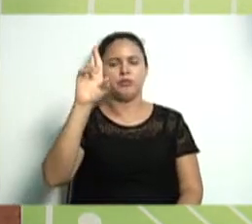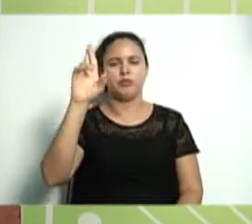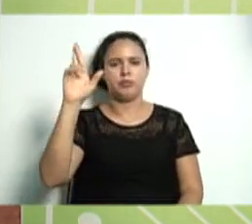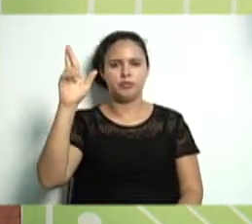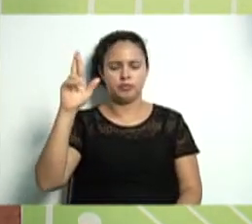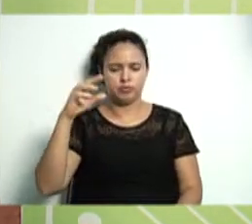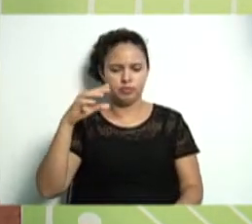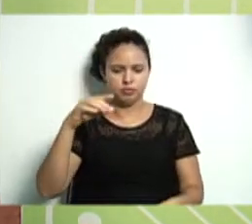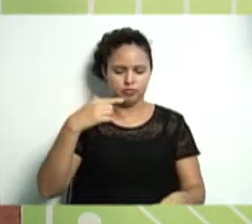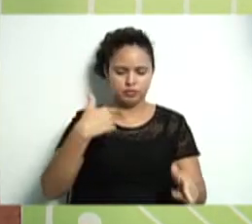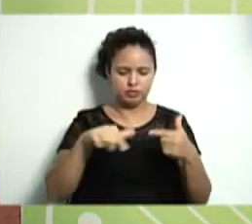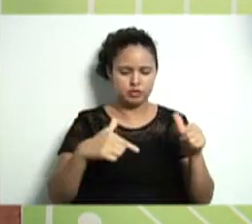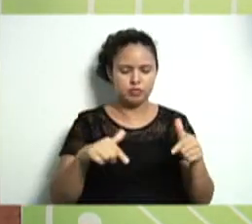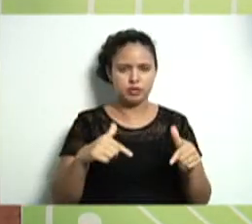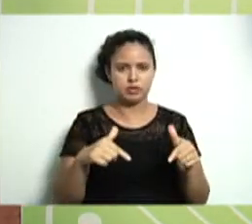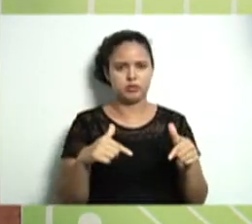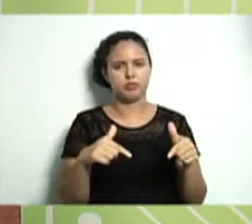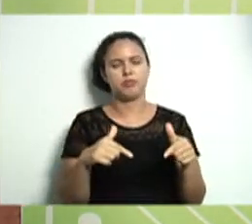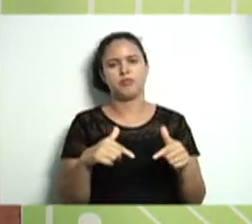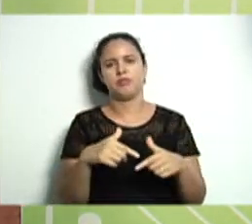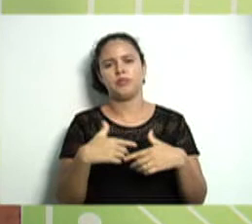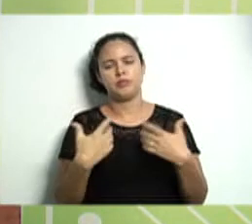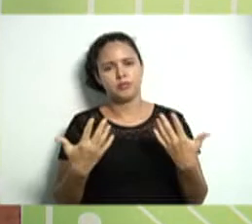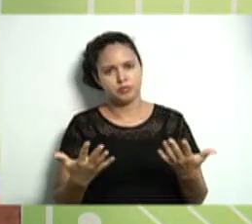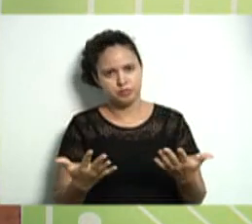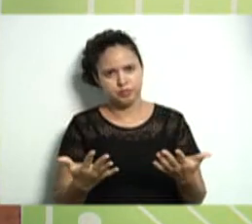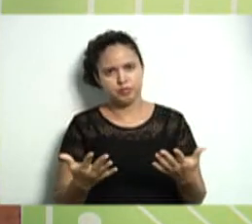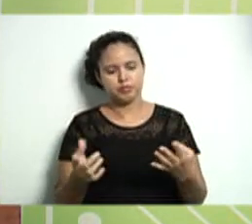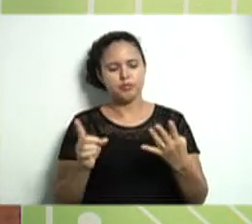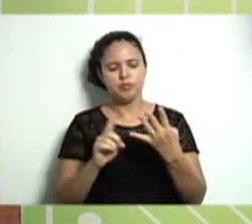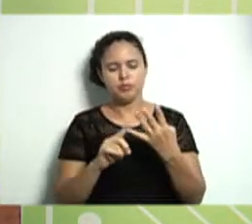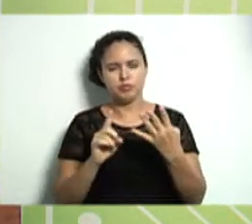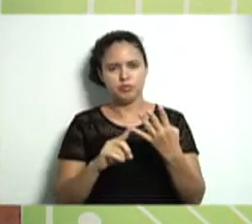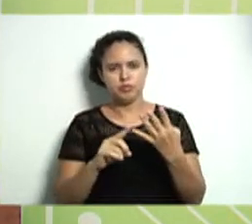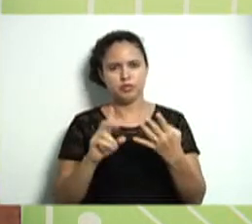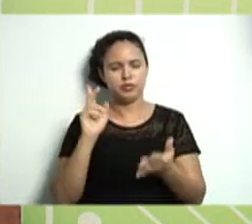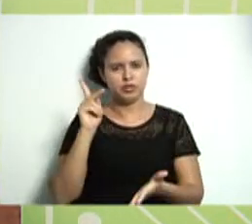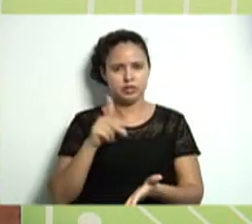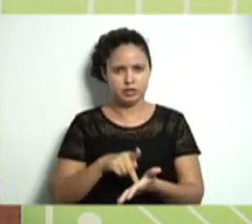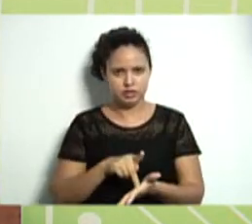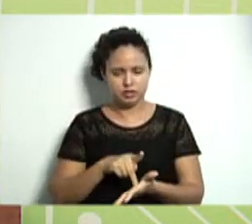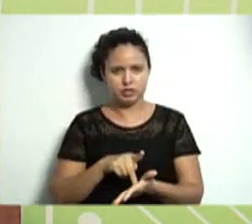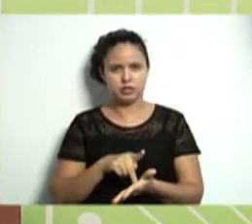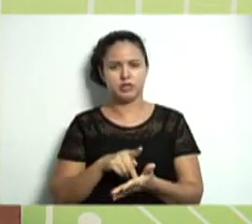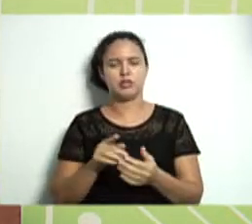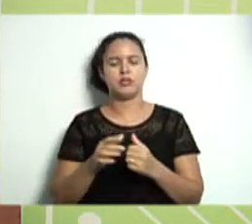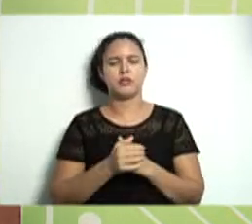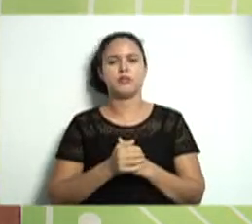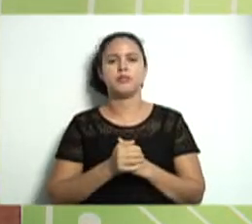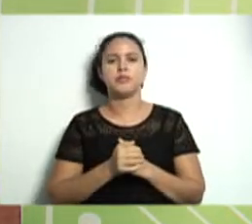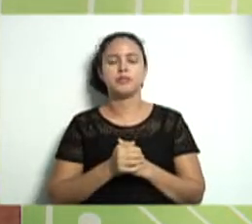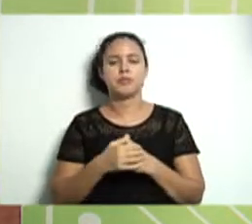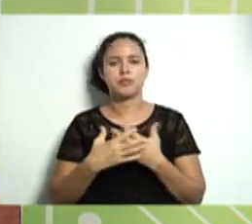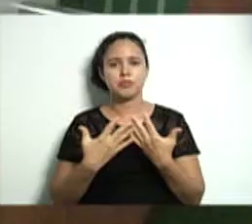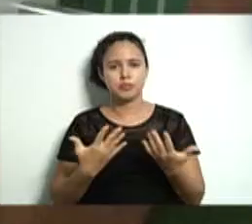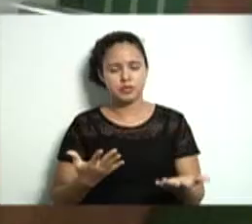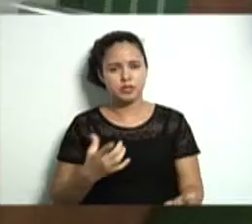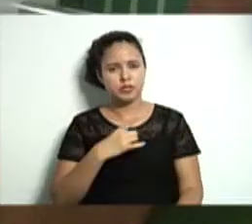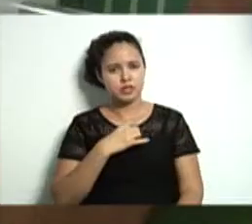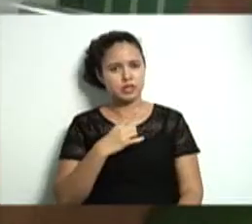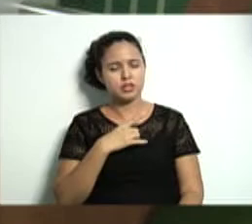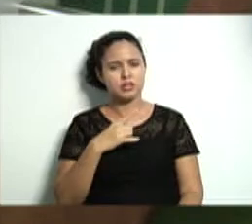mais o trabalhador. Por isso, a questão ela é verdadeira. E olha aqui, quem